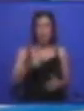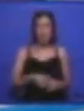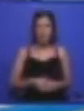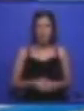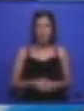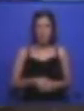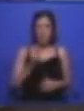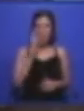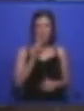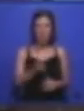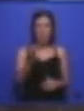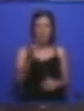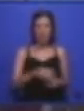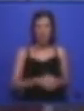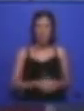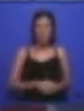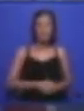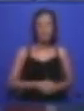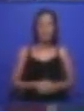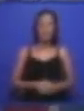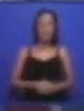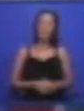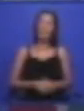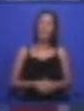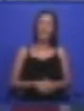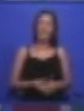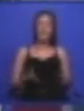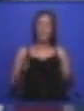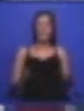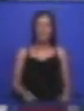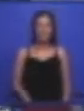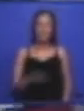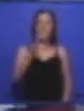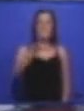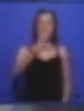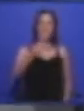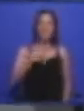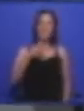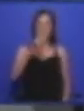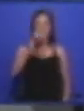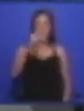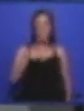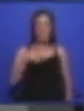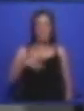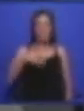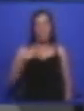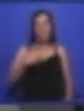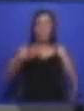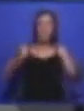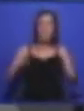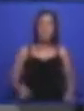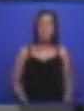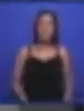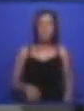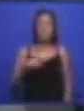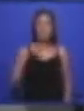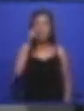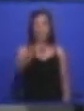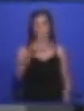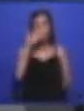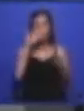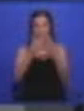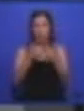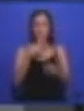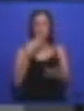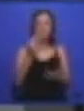imagens, Cidália. Olá, João. Ai. Cidália, eu tenho imensa pena de não estar aí